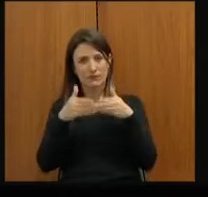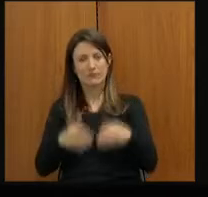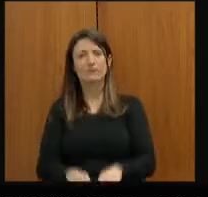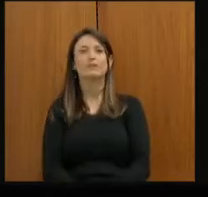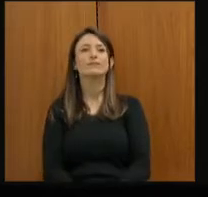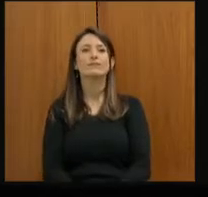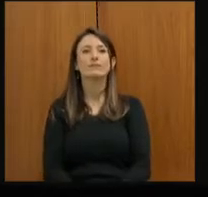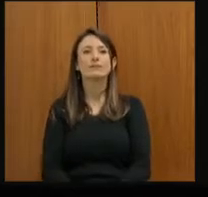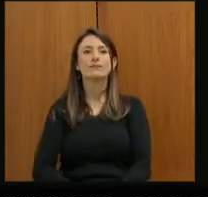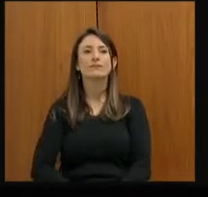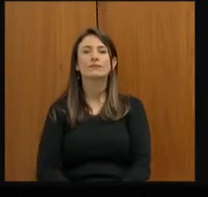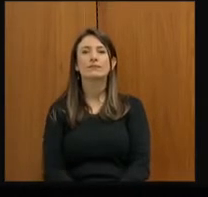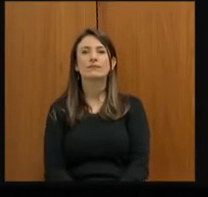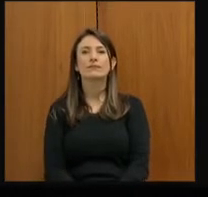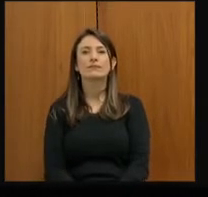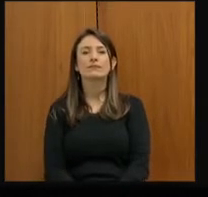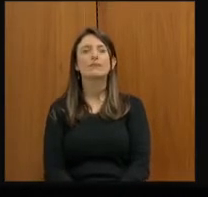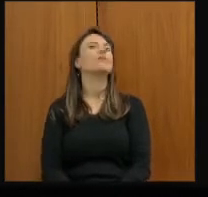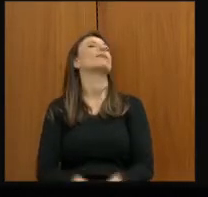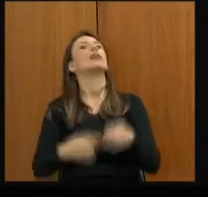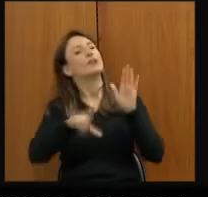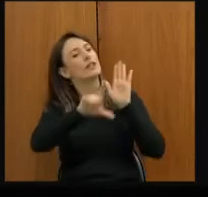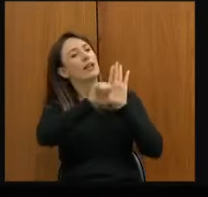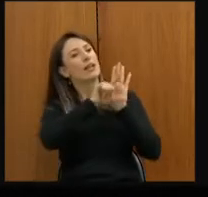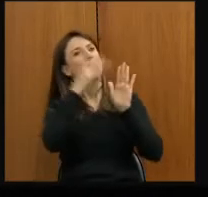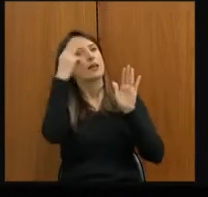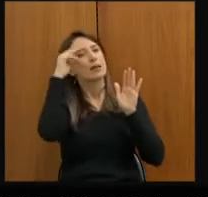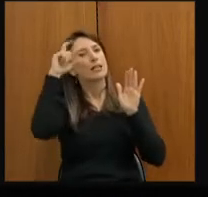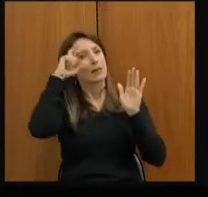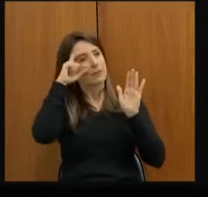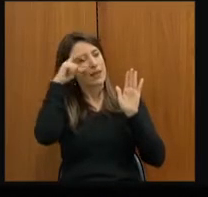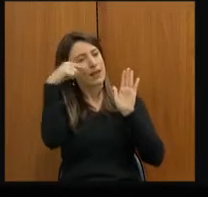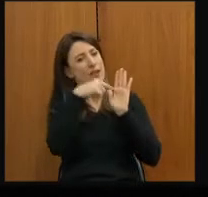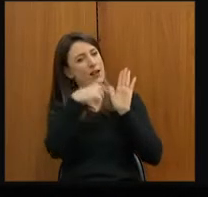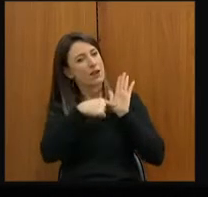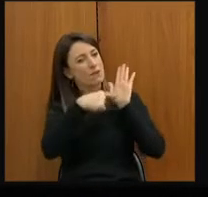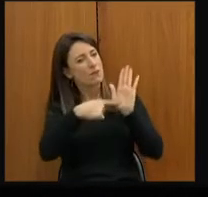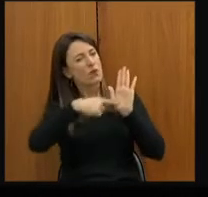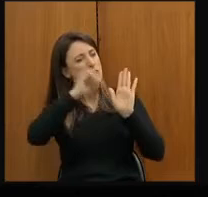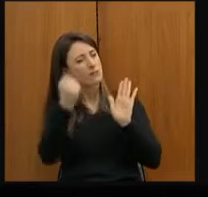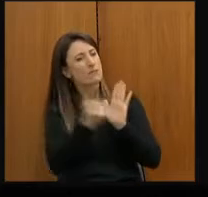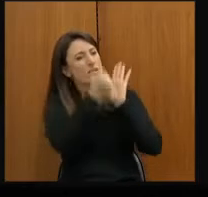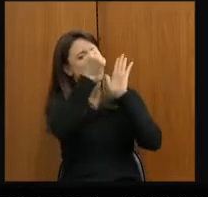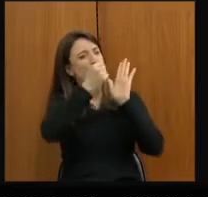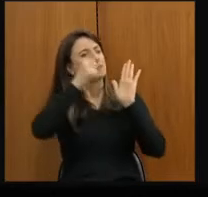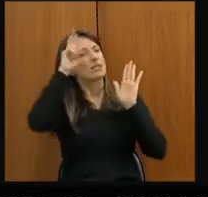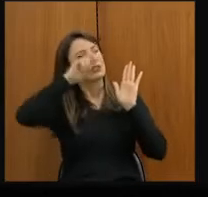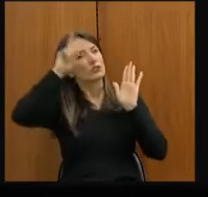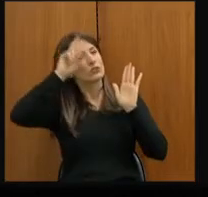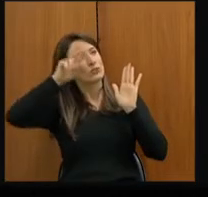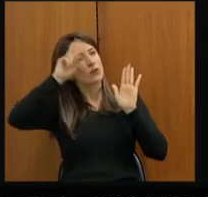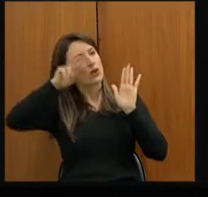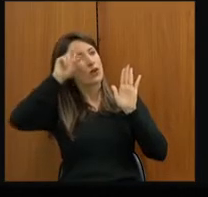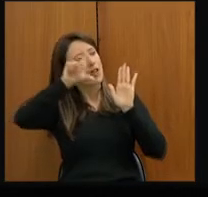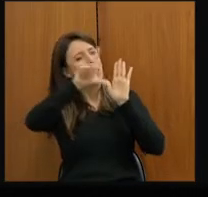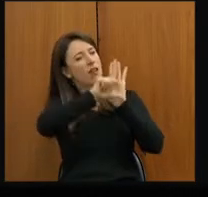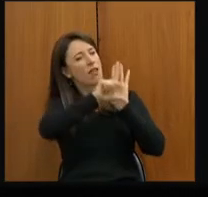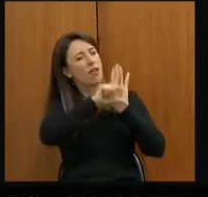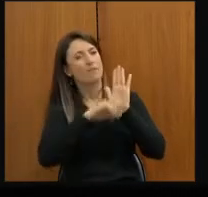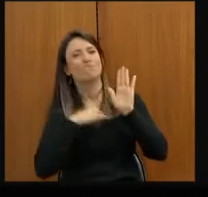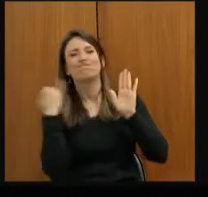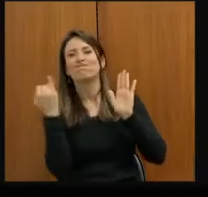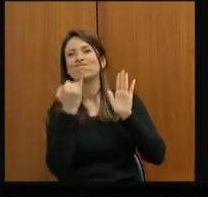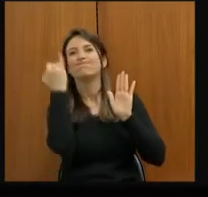e com relação a Lei Maria da Penha ela representa o Marco legislativo histórico de enorme significado